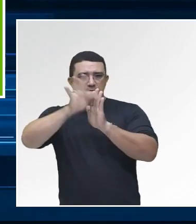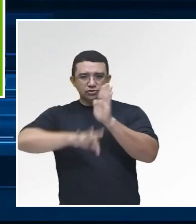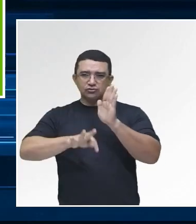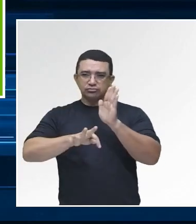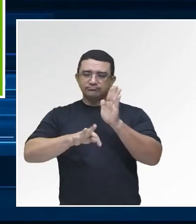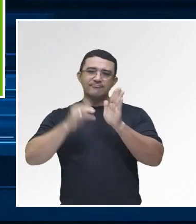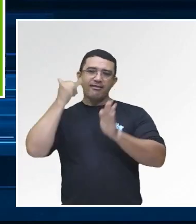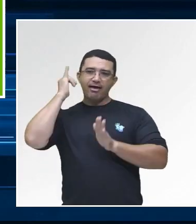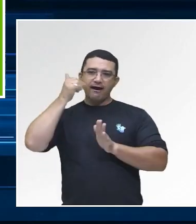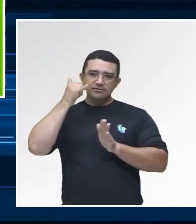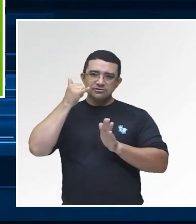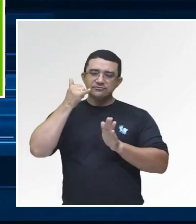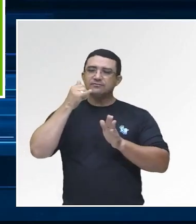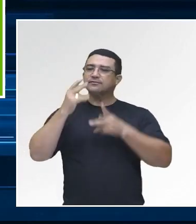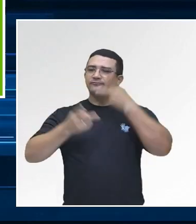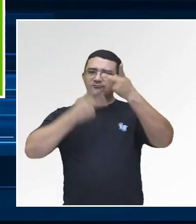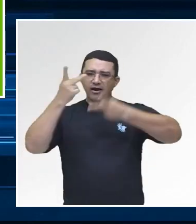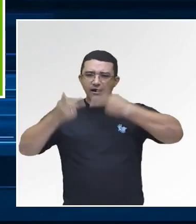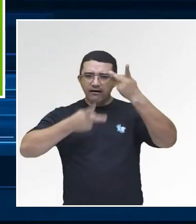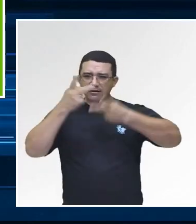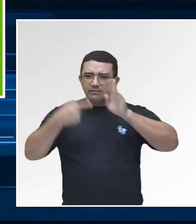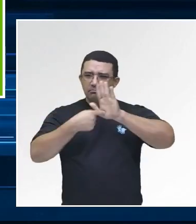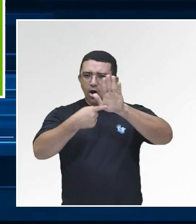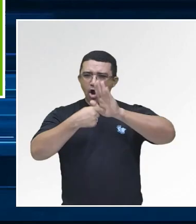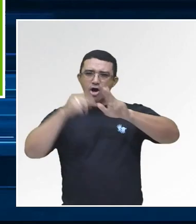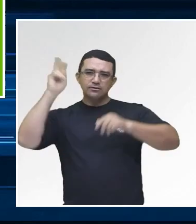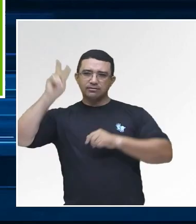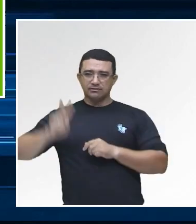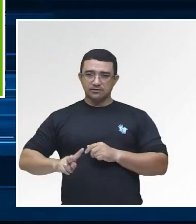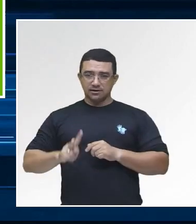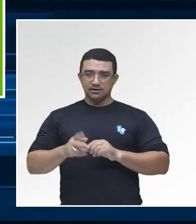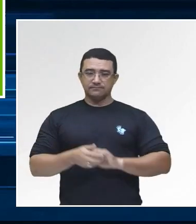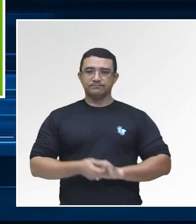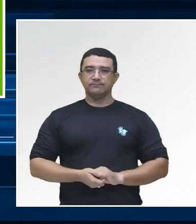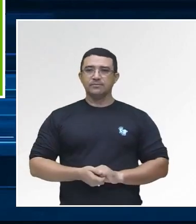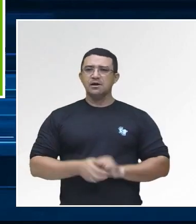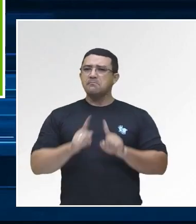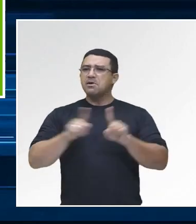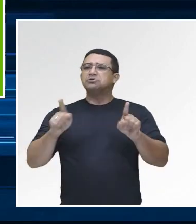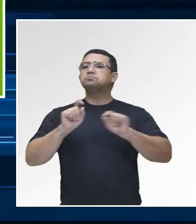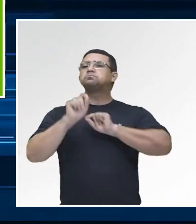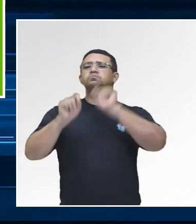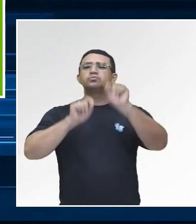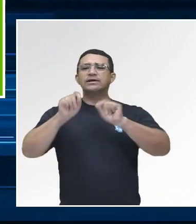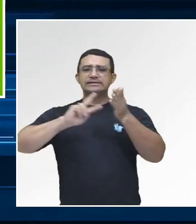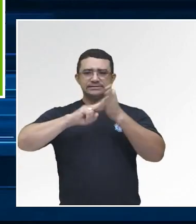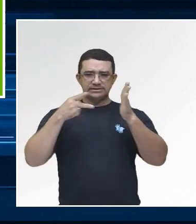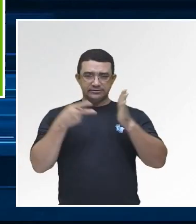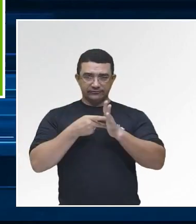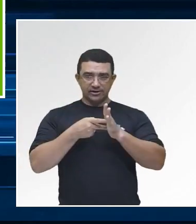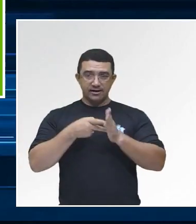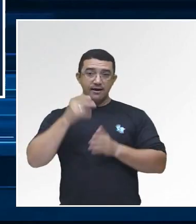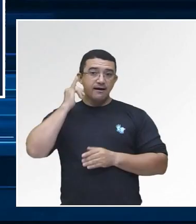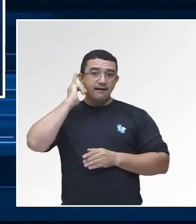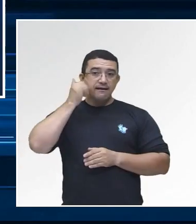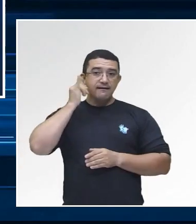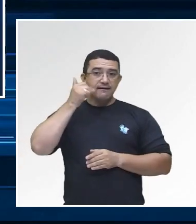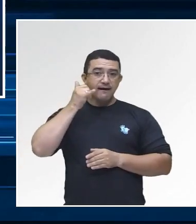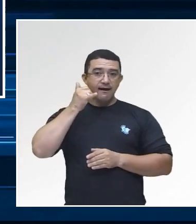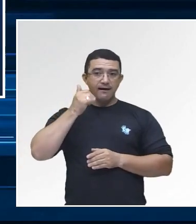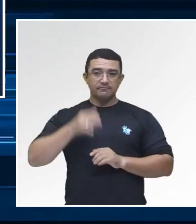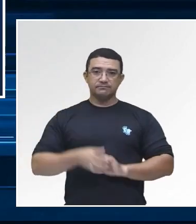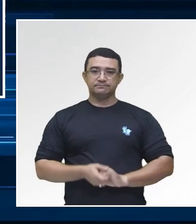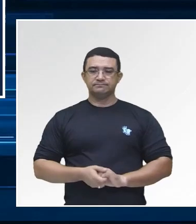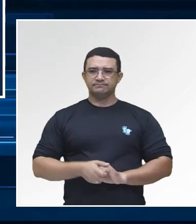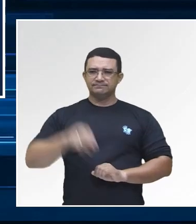uma história. Mas vamos ver o que é narrar, né? Para você, o que é narrar?